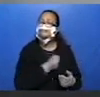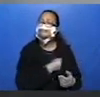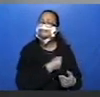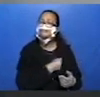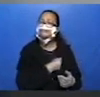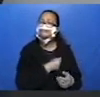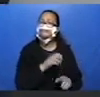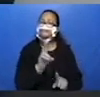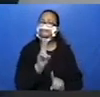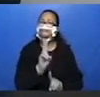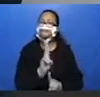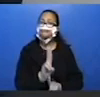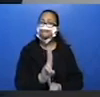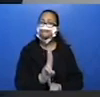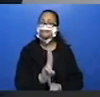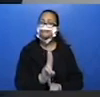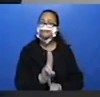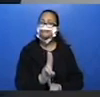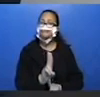da unidade?